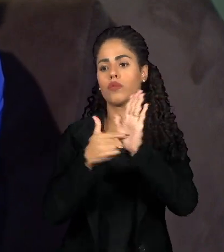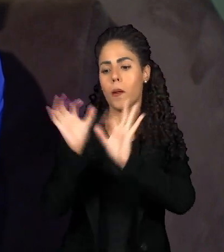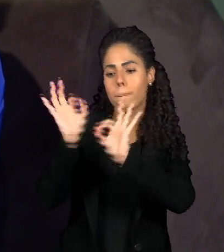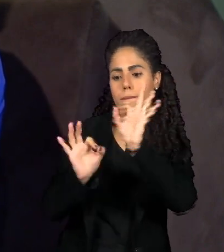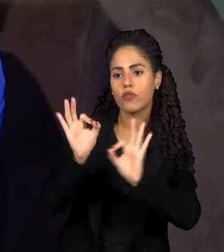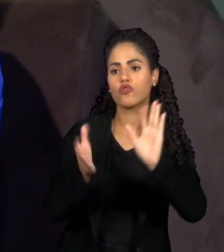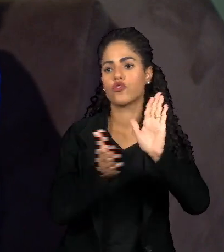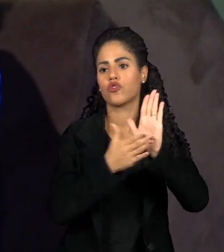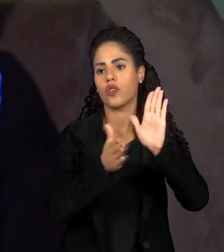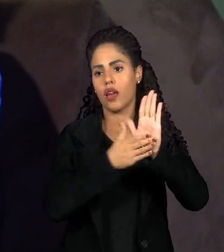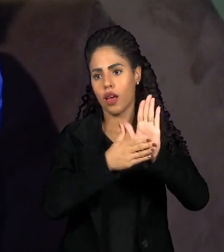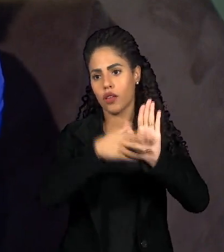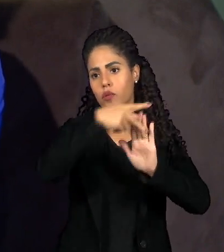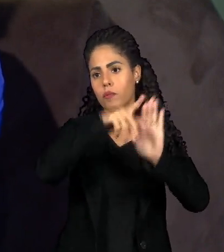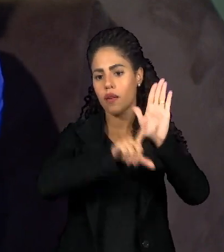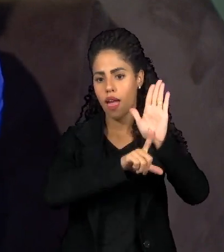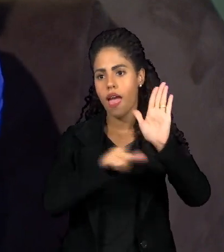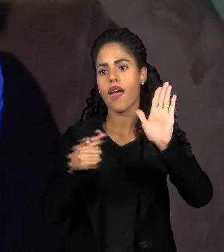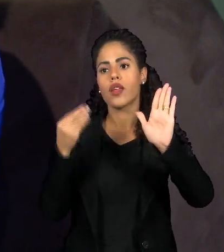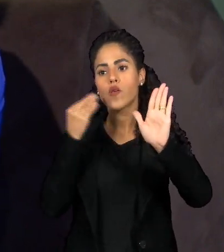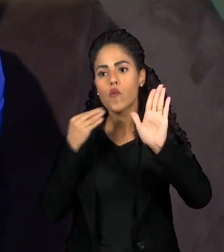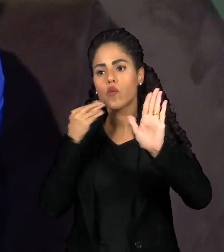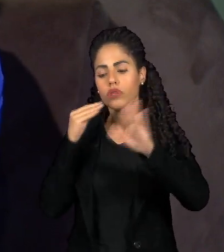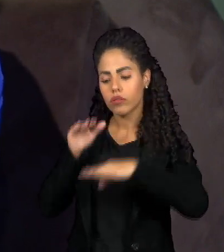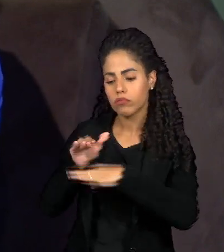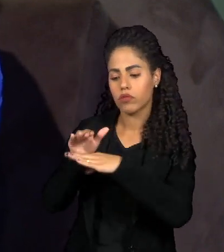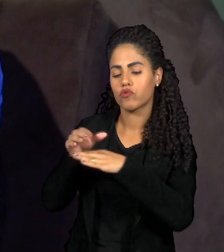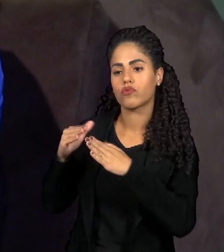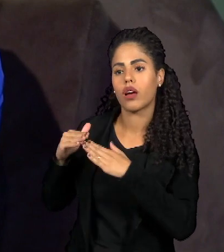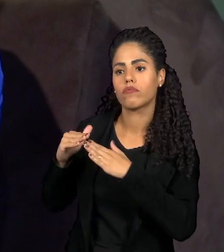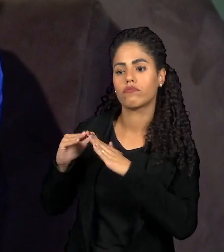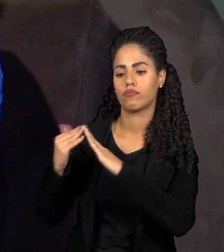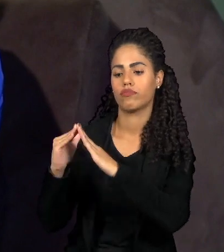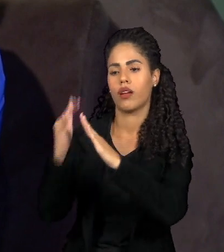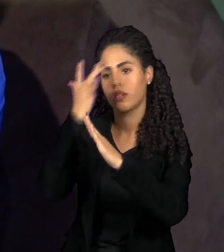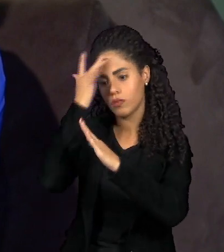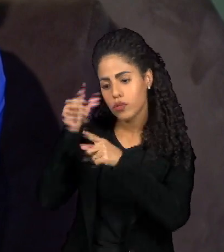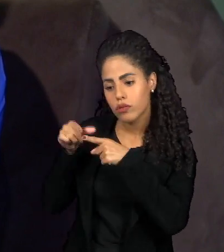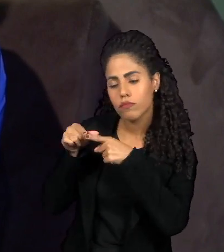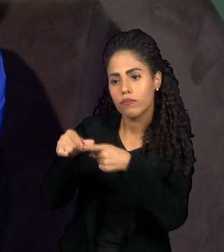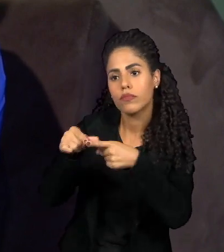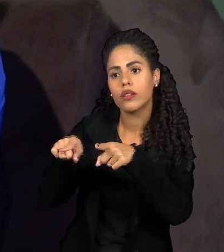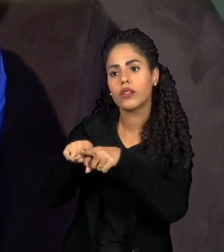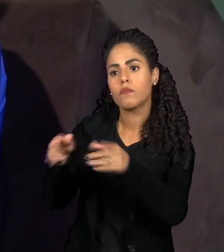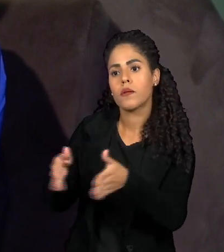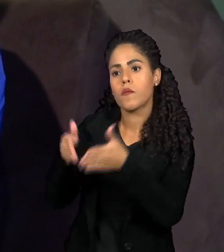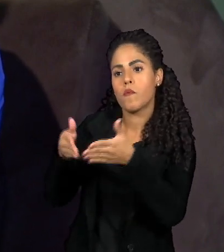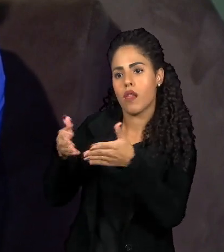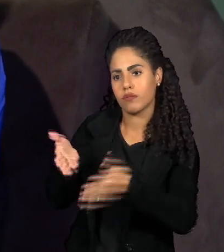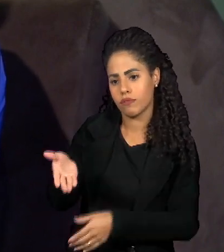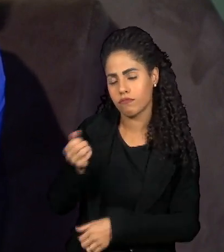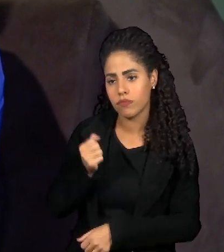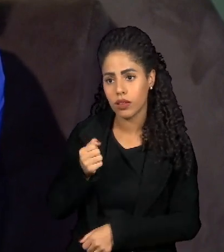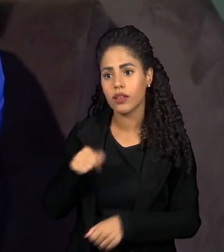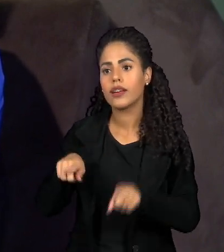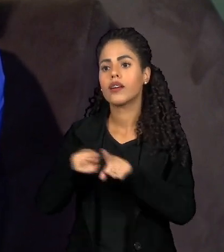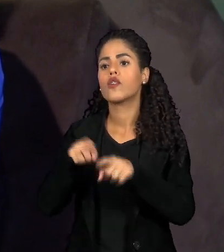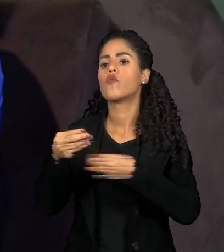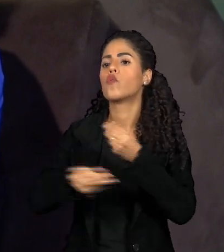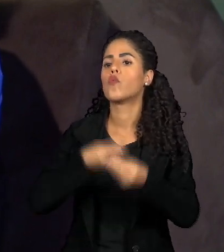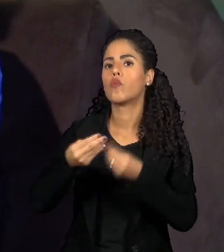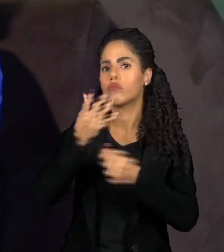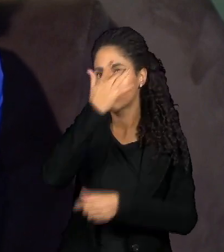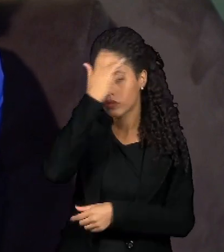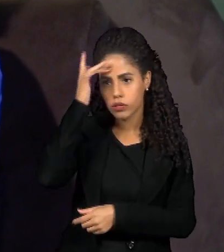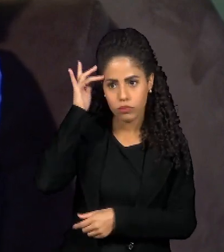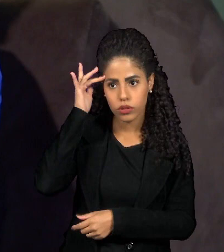projetos públicos que atendem a comunidade negra, mas também a gente tem que pensar como o mercado imobiliário pode,